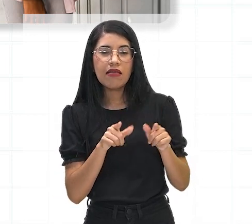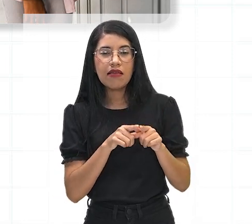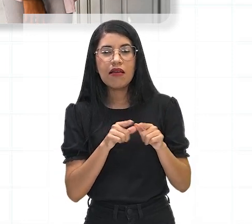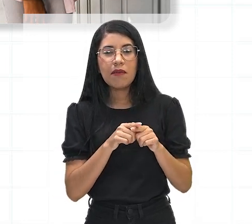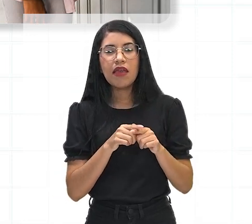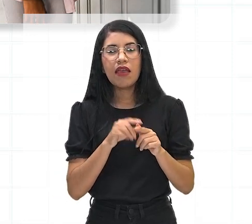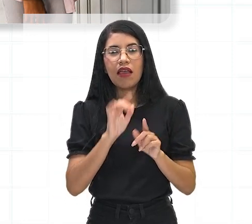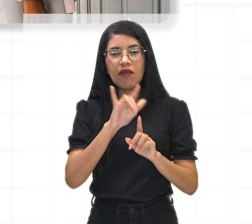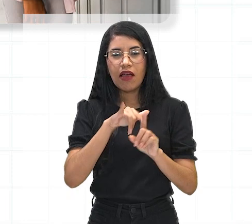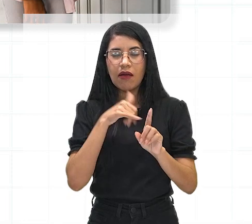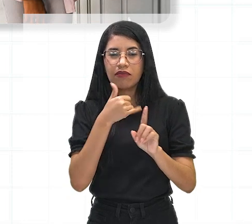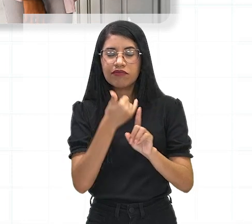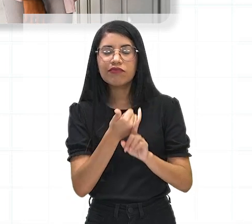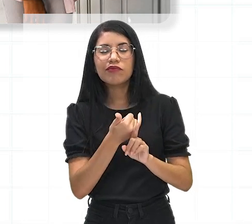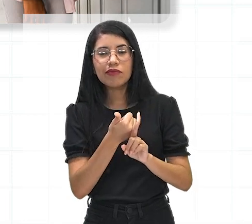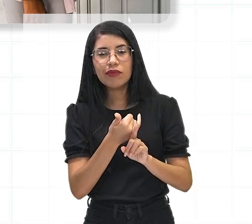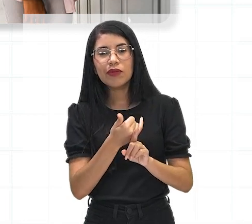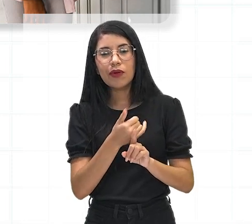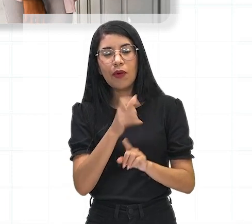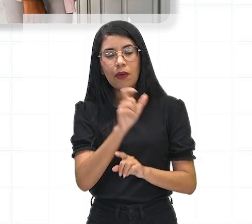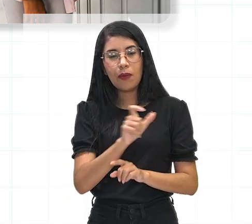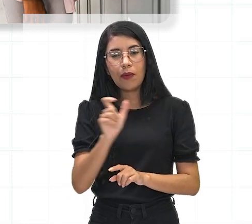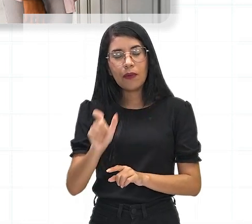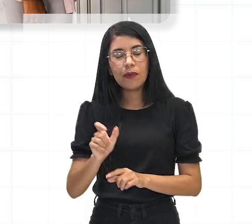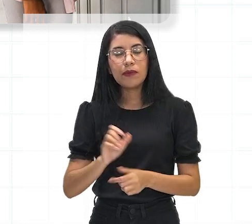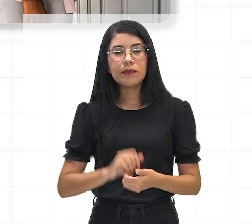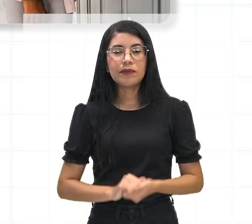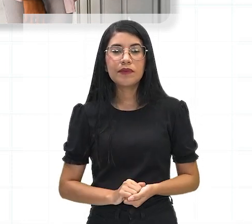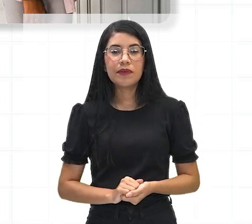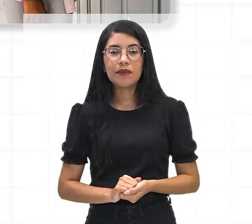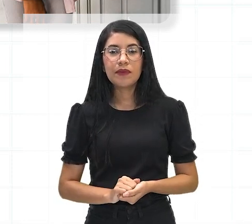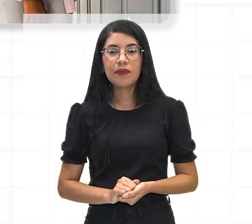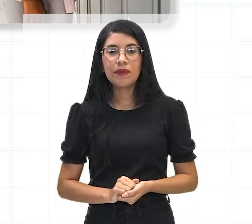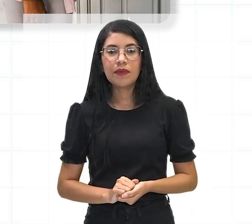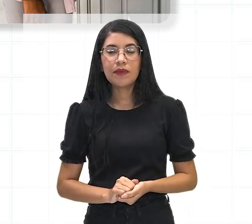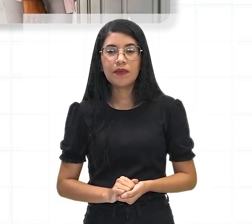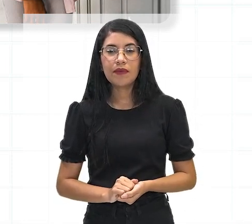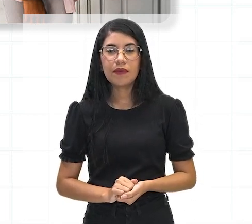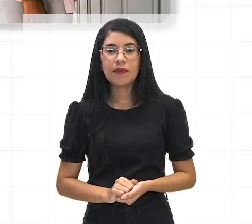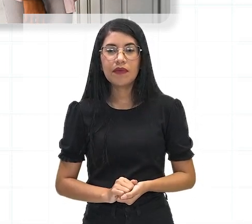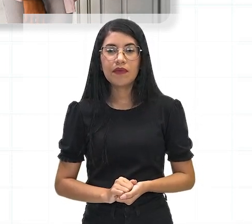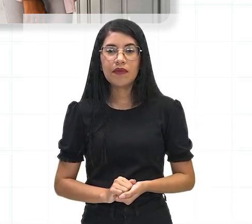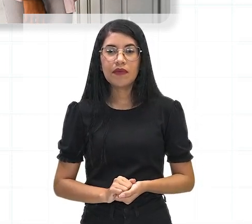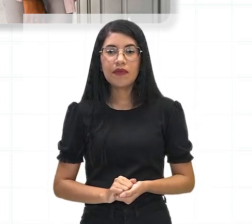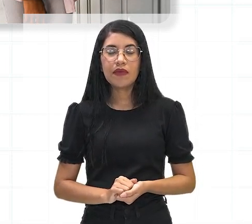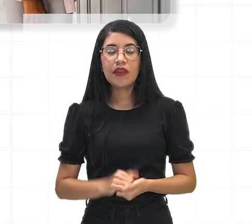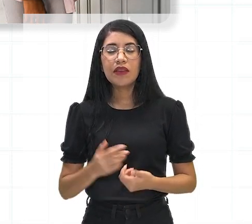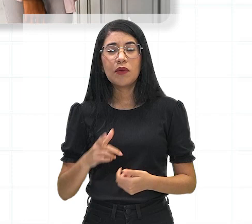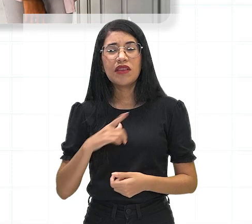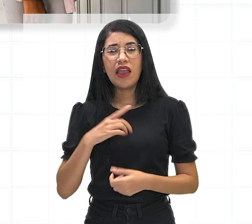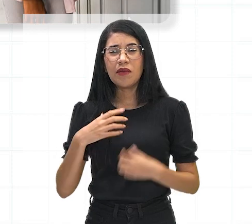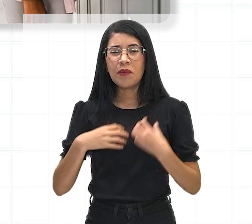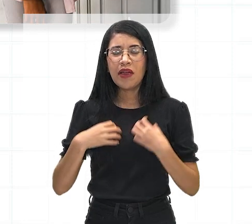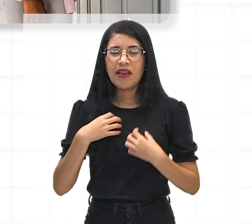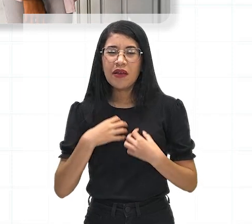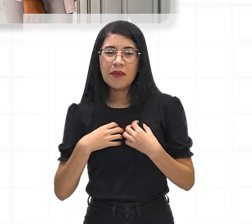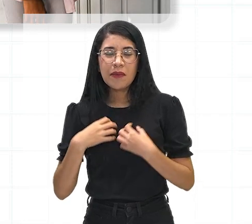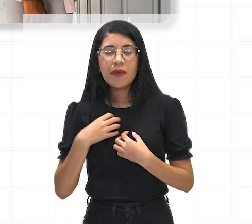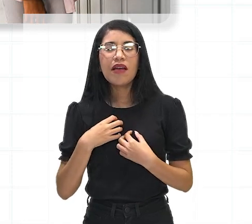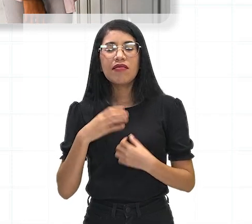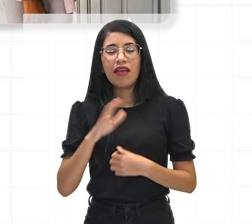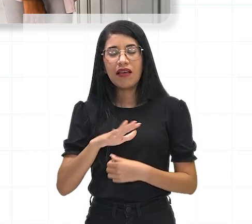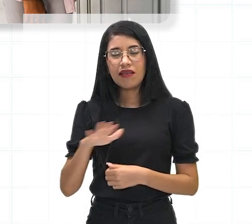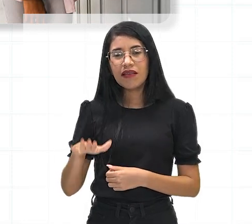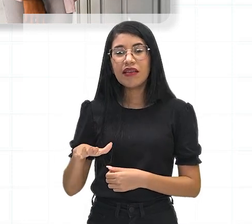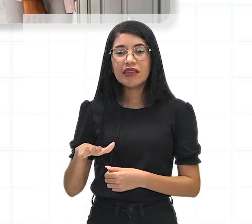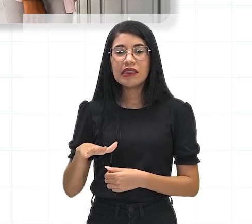colocando nomes pejorativos, né? Apelidos, ou seja, estão ali, né? Causando um desconforto naquela